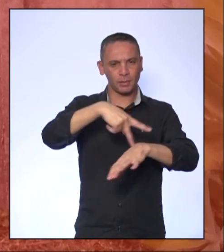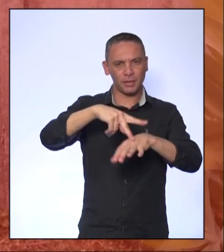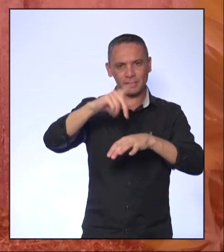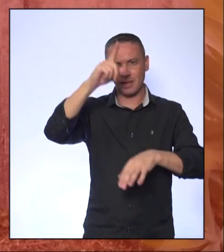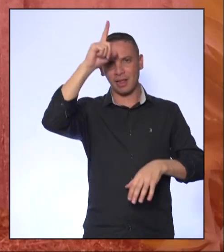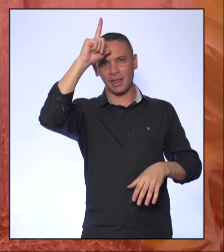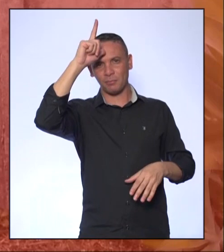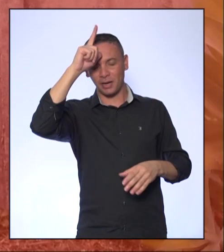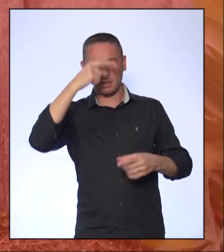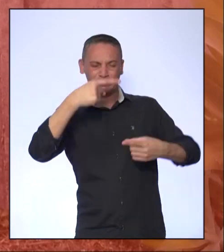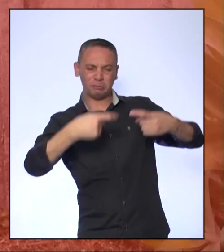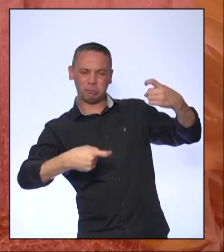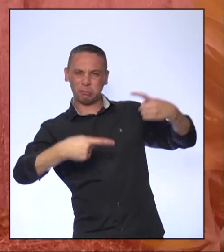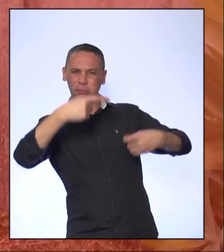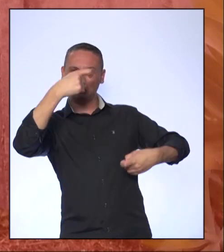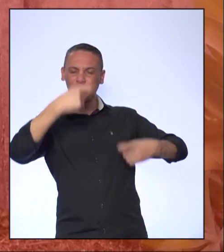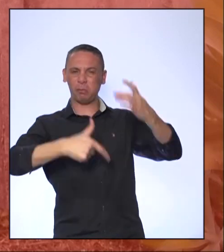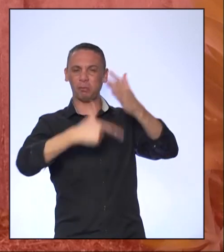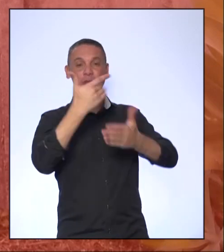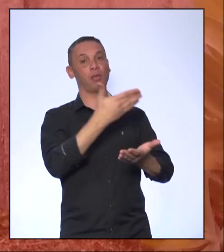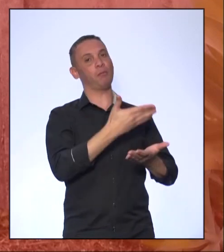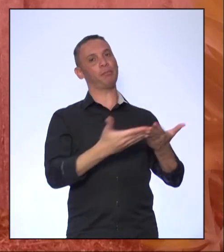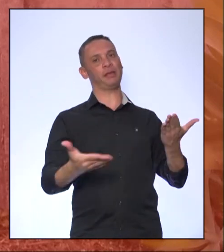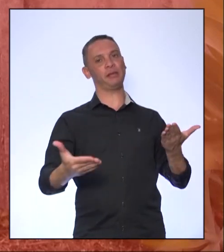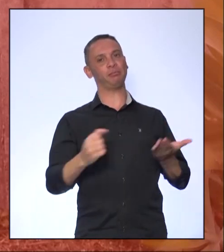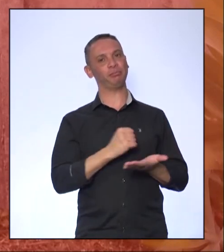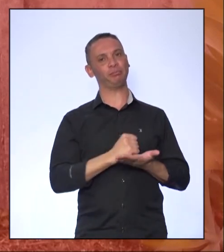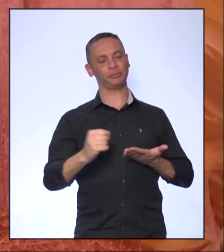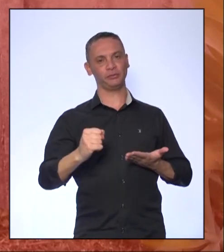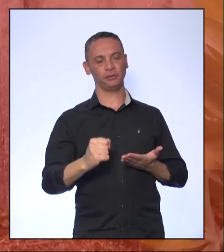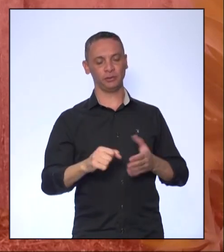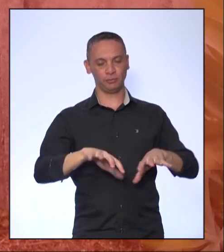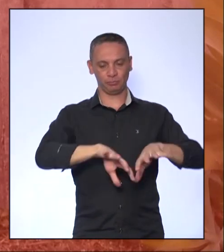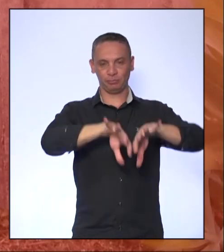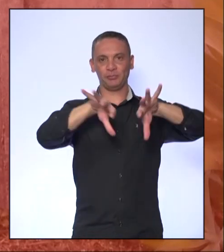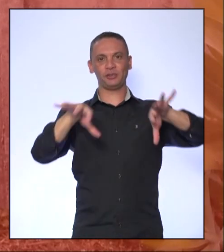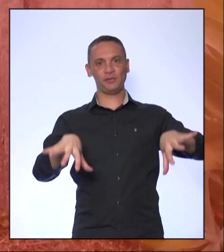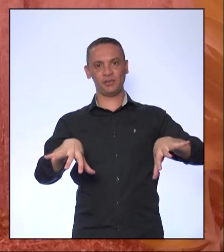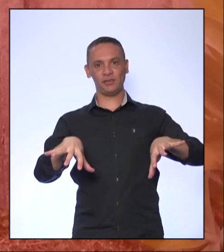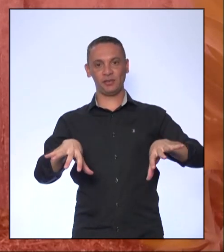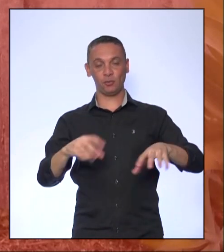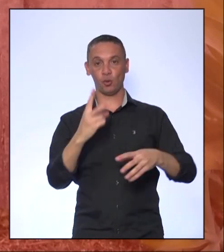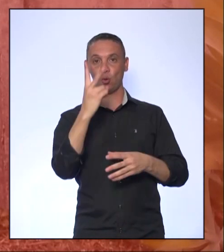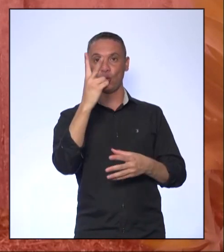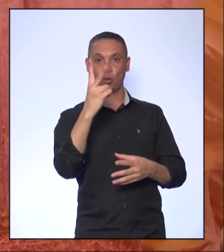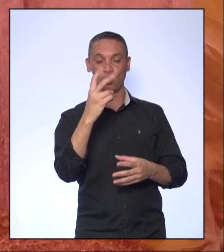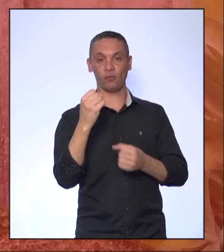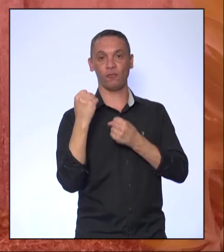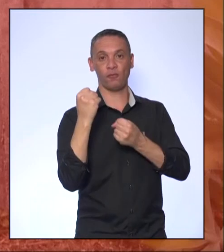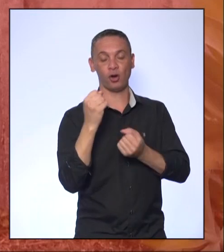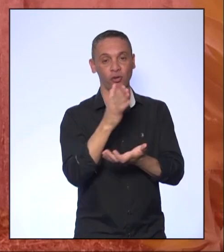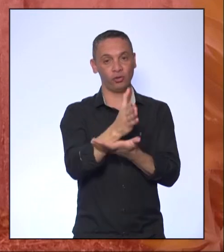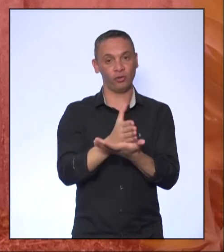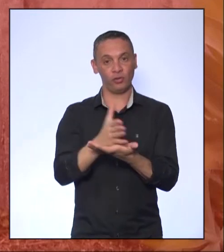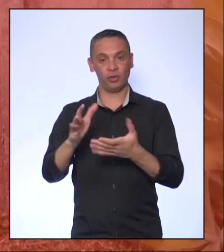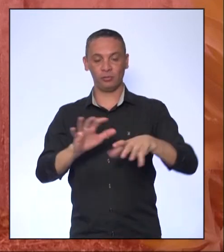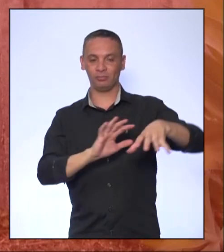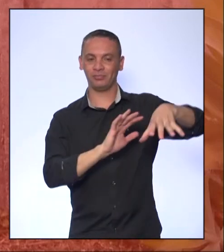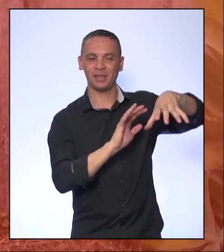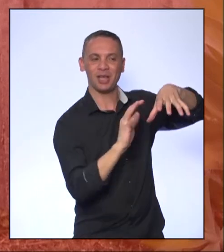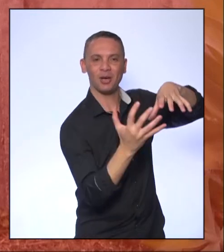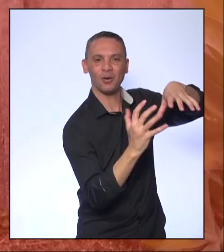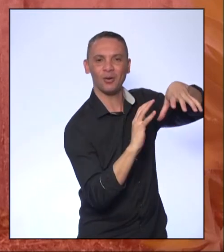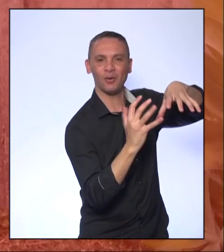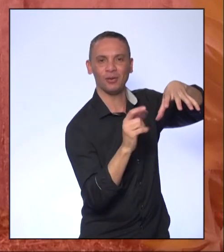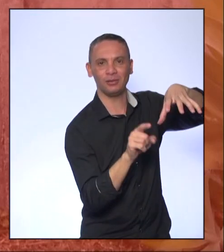perdido a Segunda Guerra Mundial, teve o seu território dividido entre as potências vencedoras. O lado oriental ficou sob